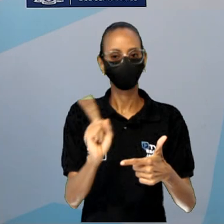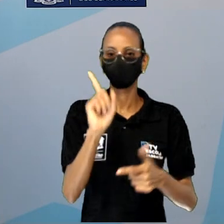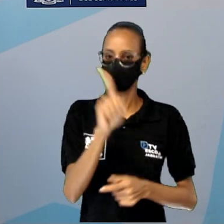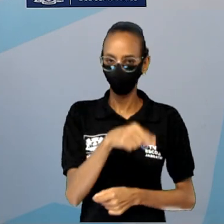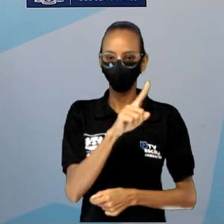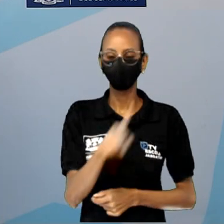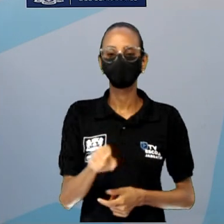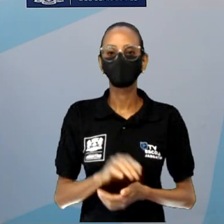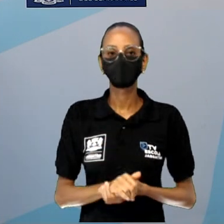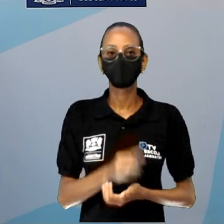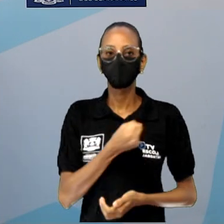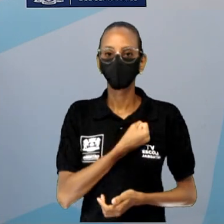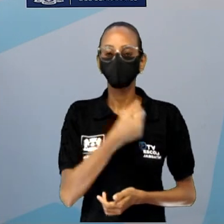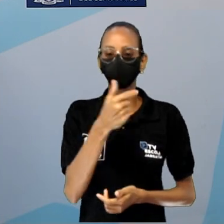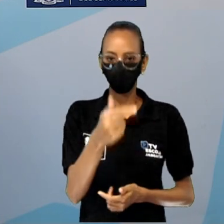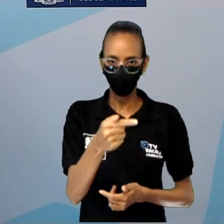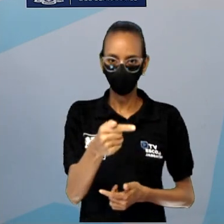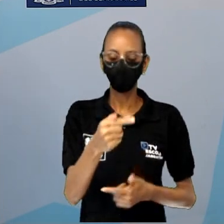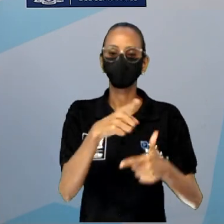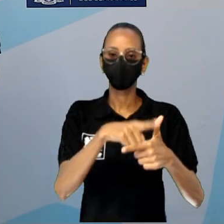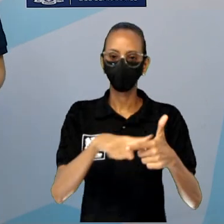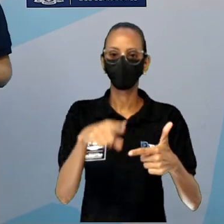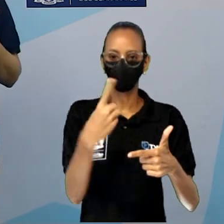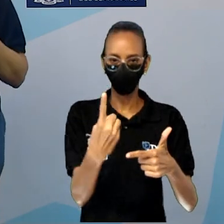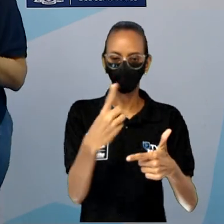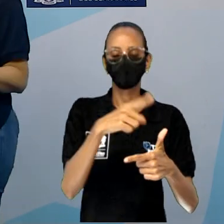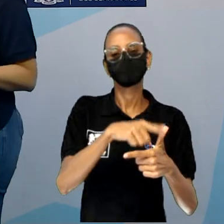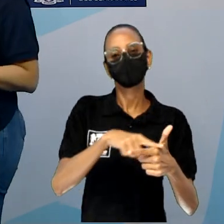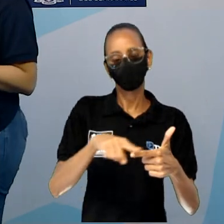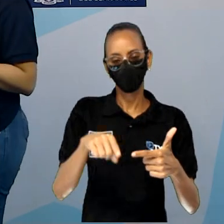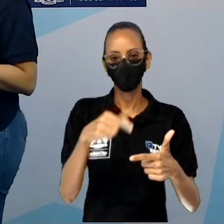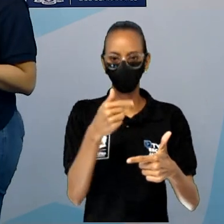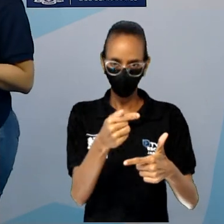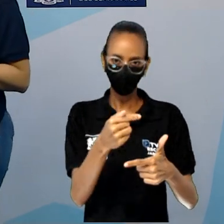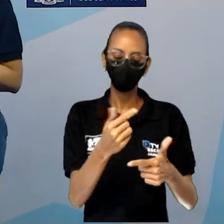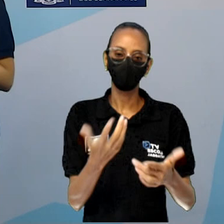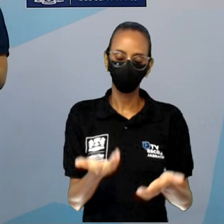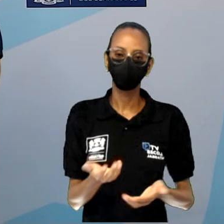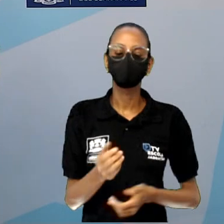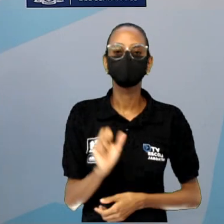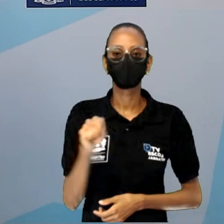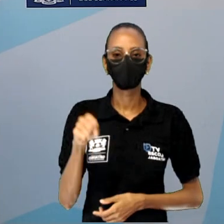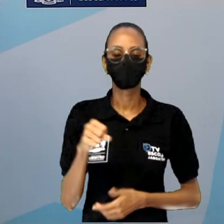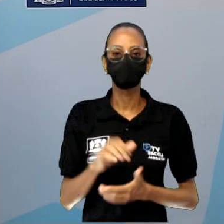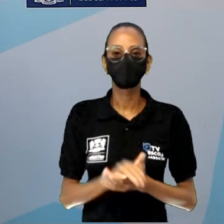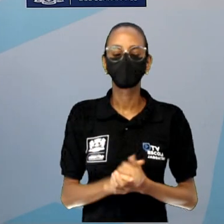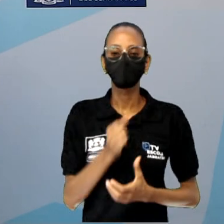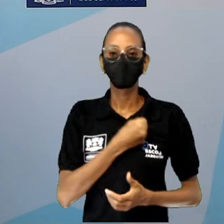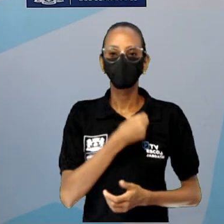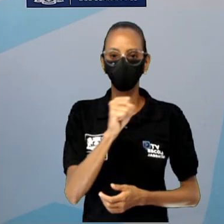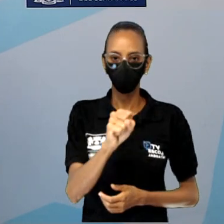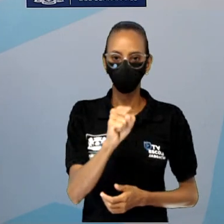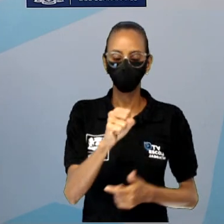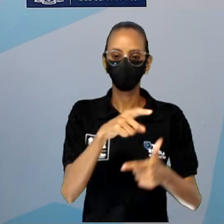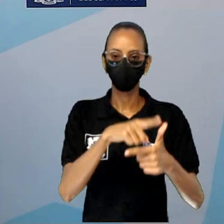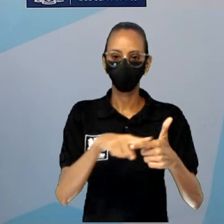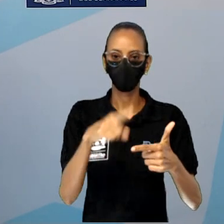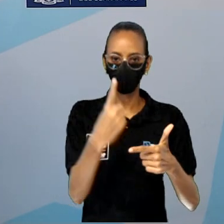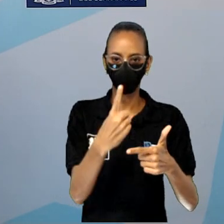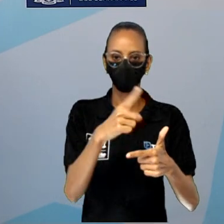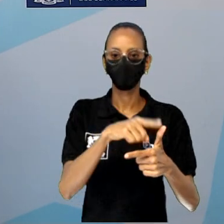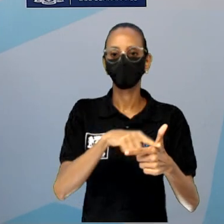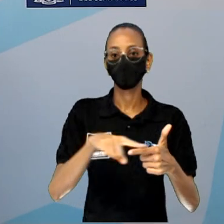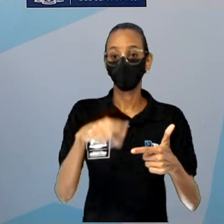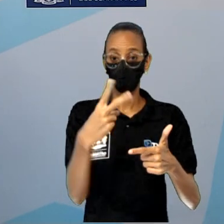primo. O 7, sim, divide para 1 e divide para ele mesmo. O 8 divide para 1,